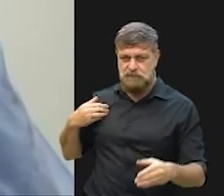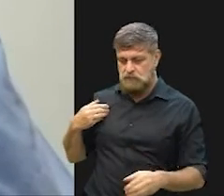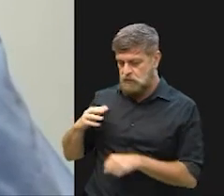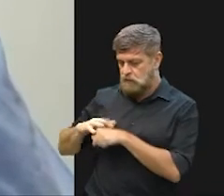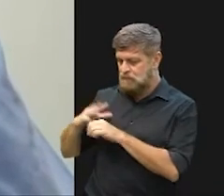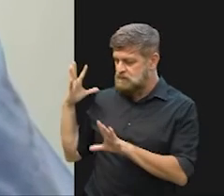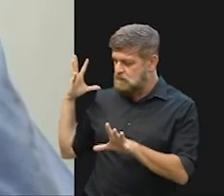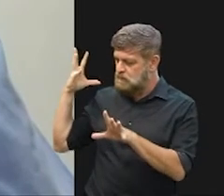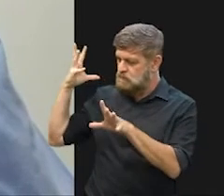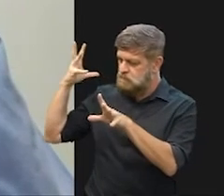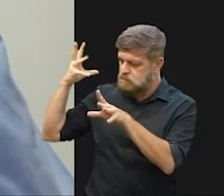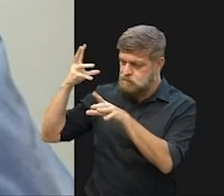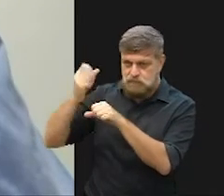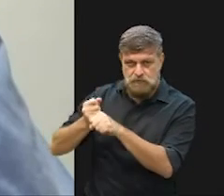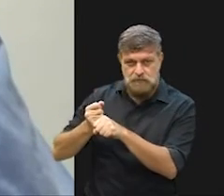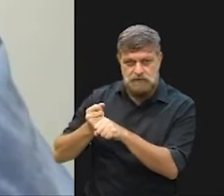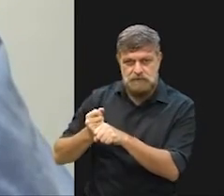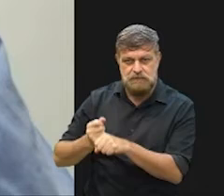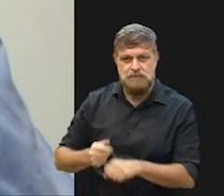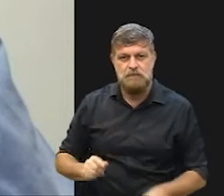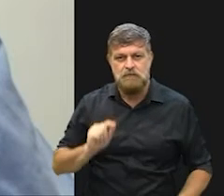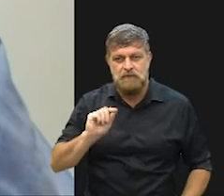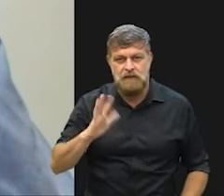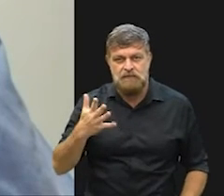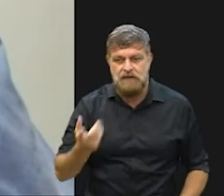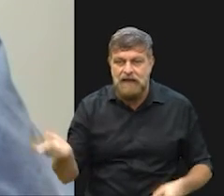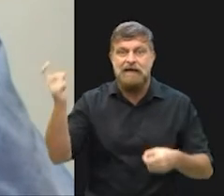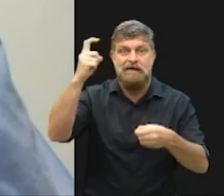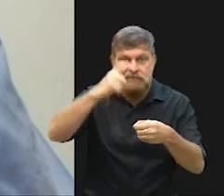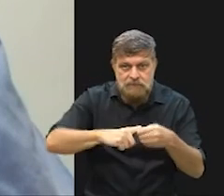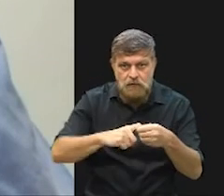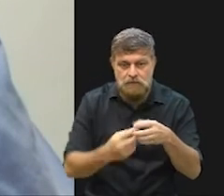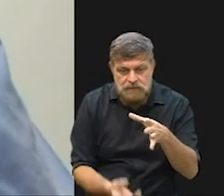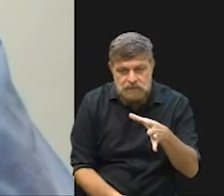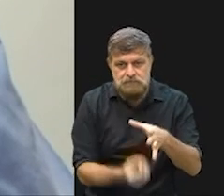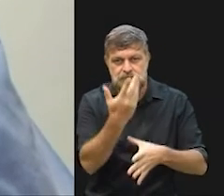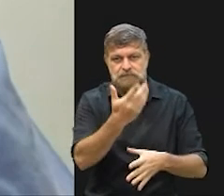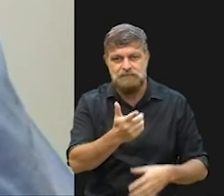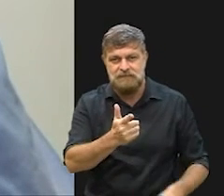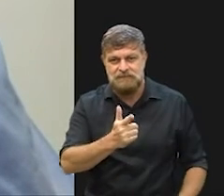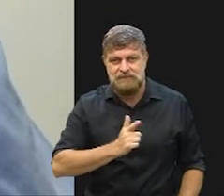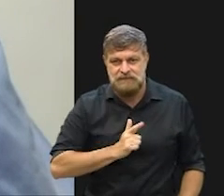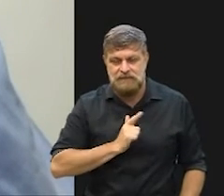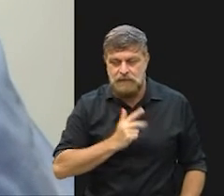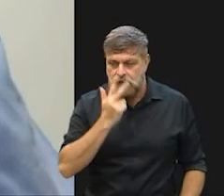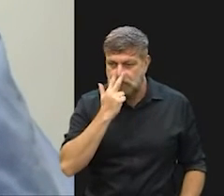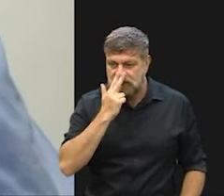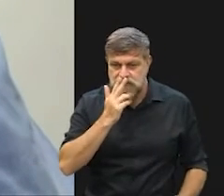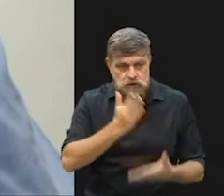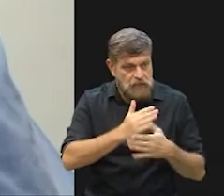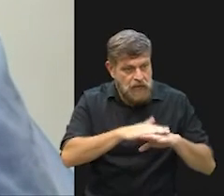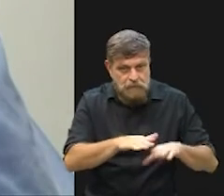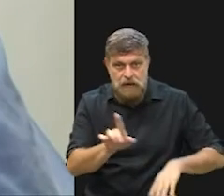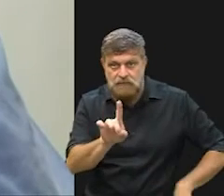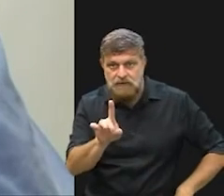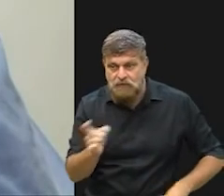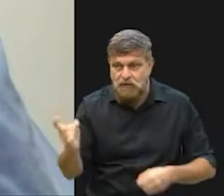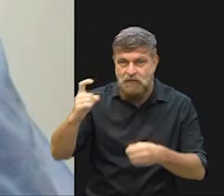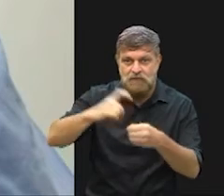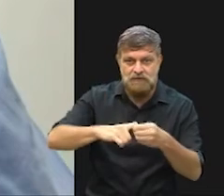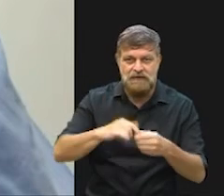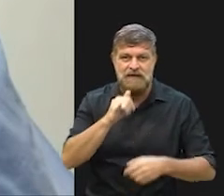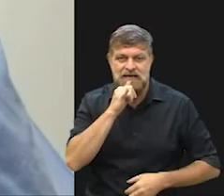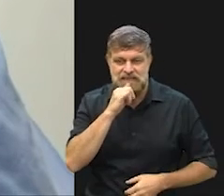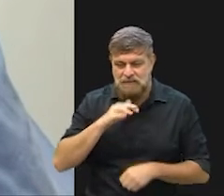a tratar no início do século, elas reaparecem da forma como reemergentes. Então, doenças que não tinham